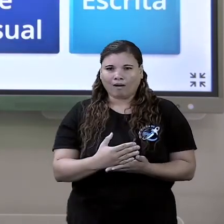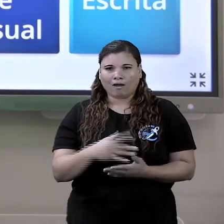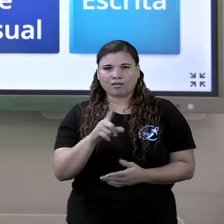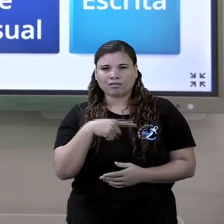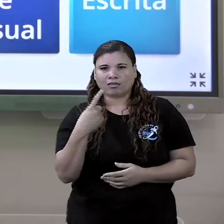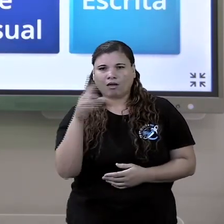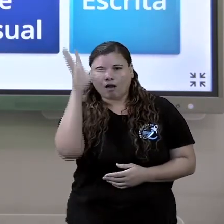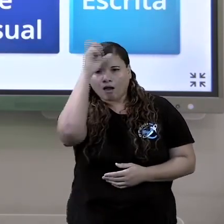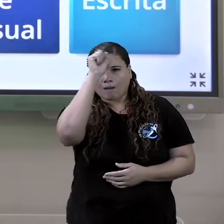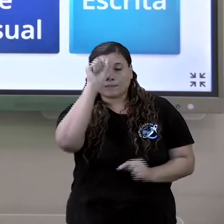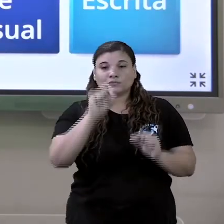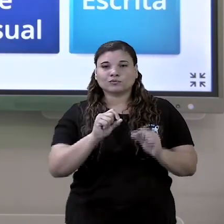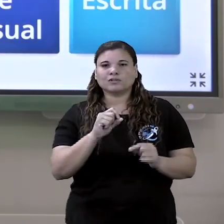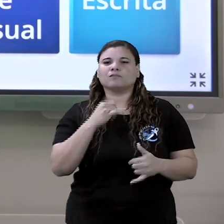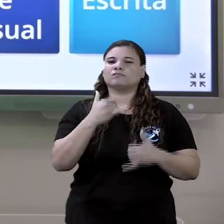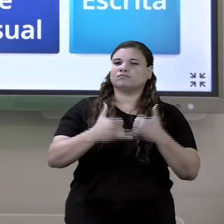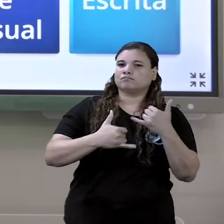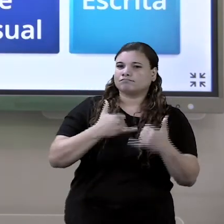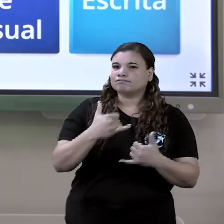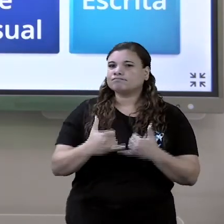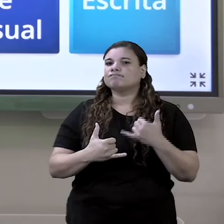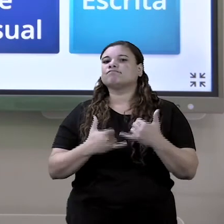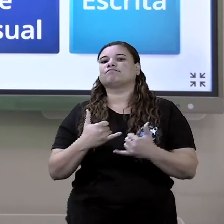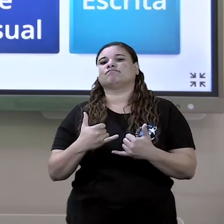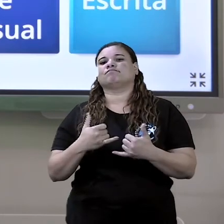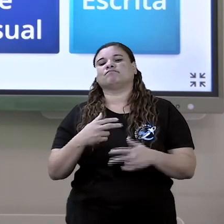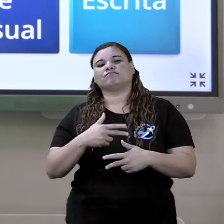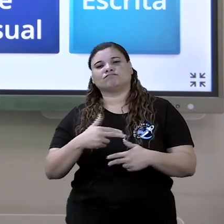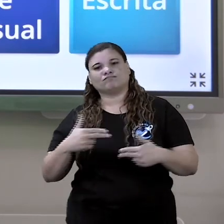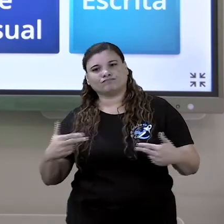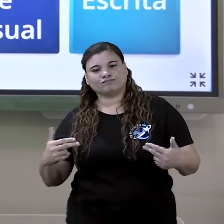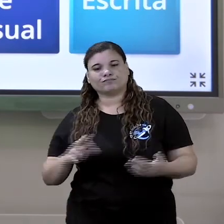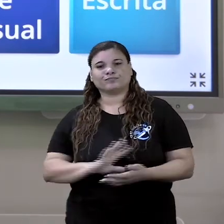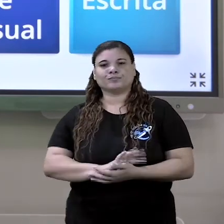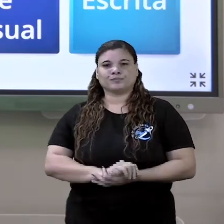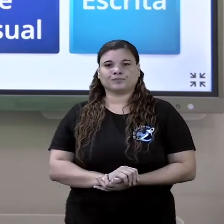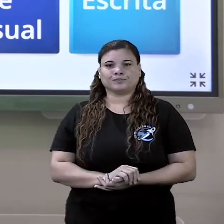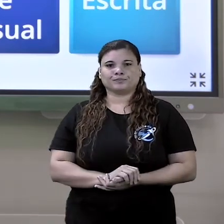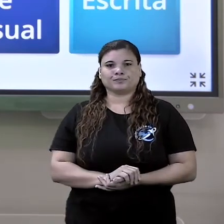brincadeiras, os tipos de brinquedos. Quais fontes